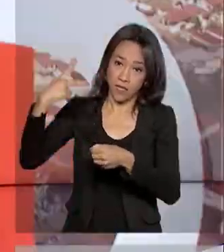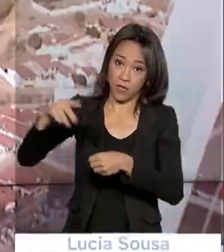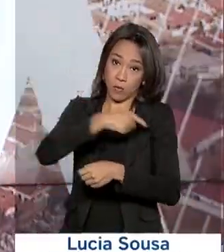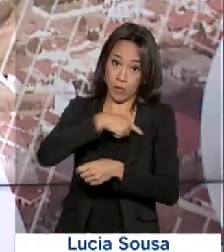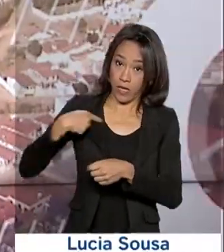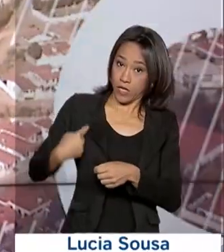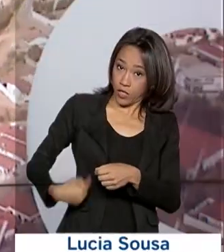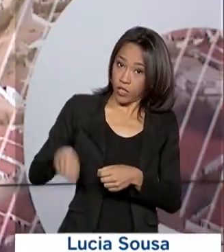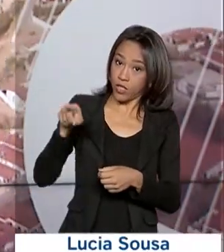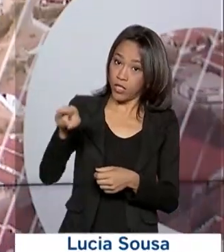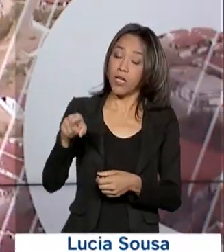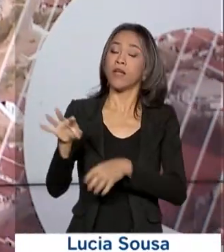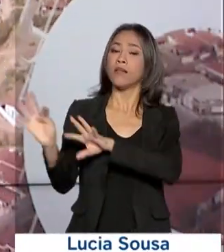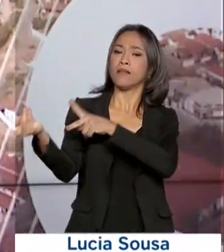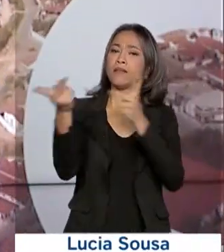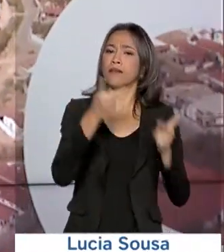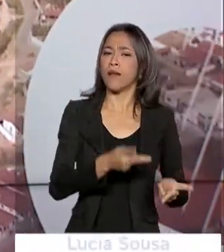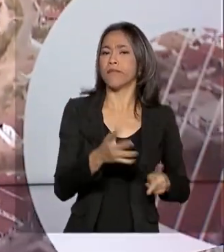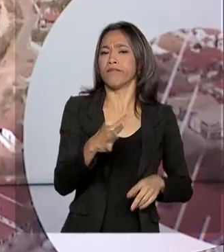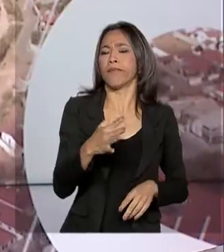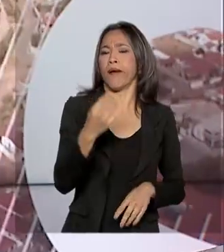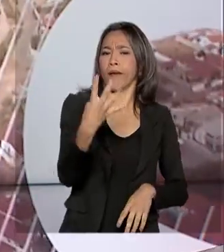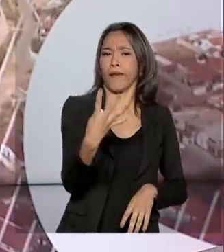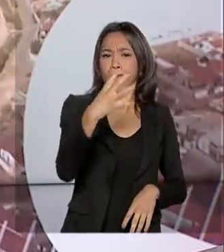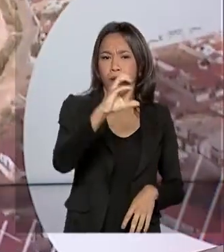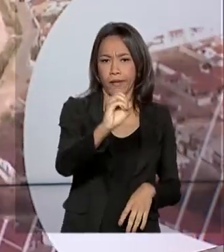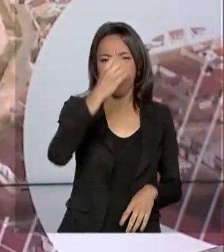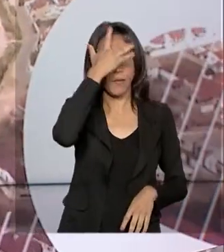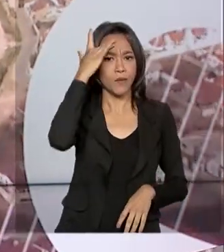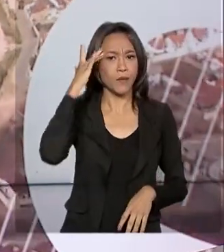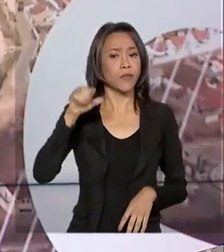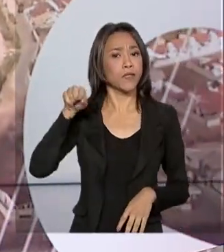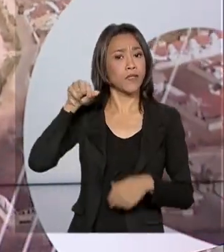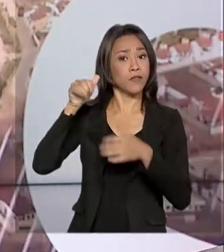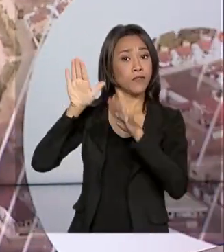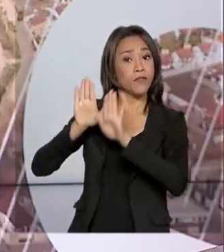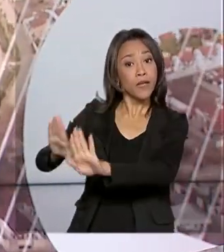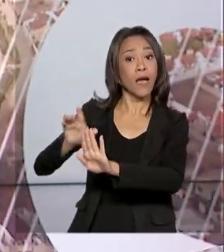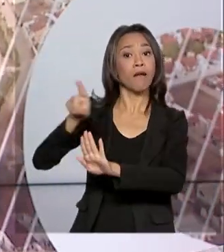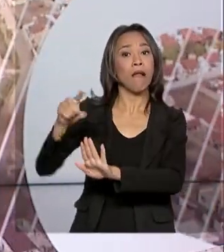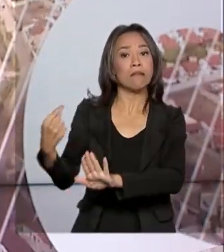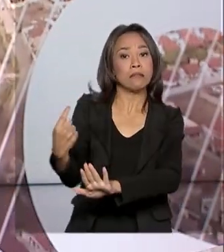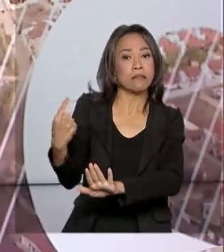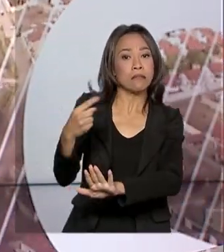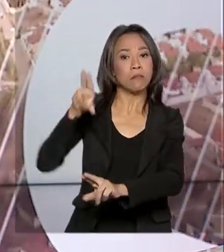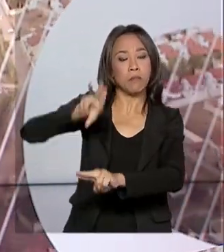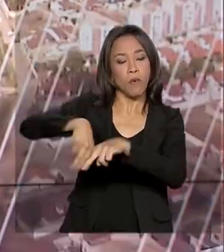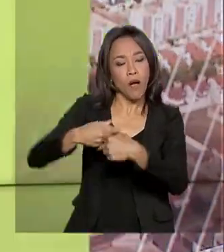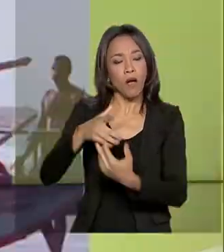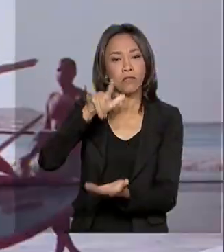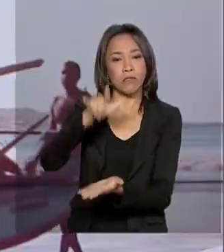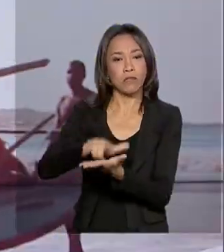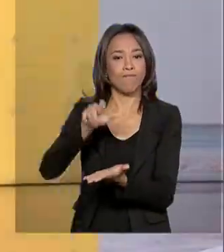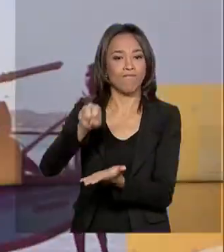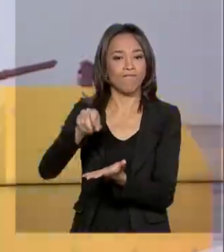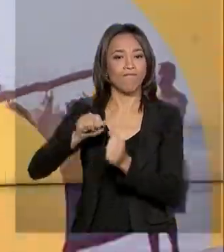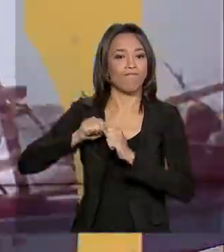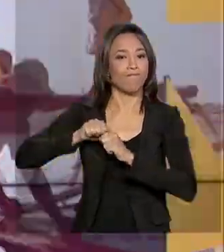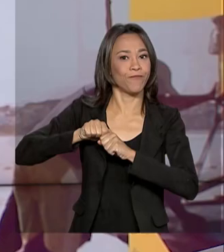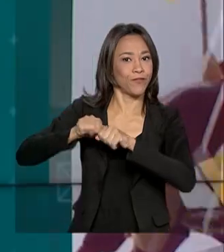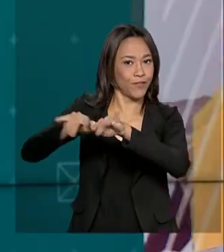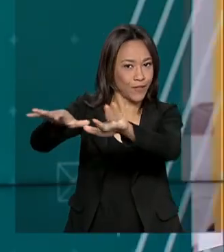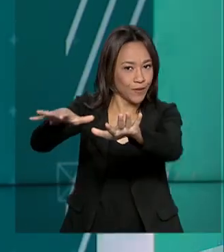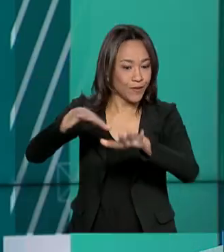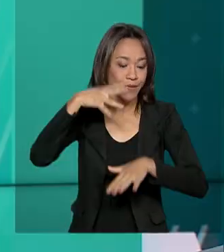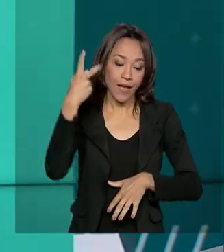trazem de volta ao Brasil cerca de 40 pessoas que estão isoladas na cidade chinesa por causa do coronavírus. A